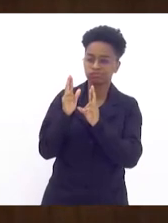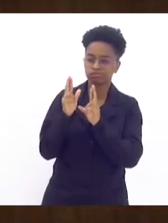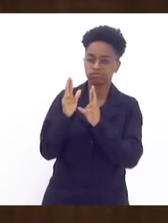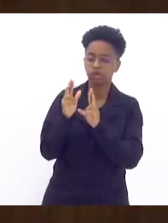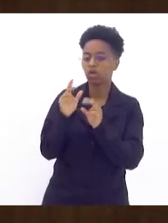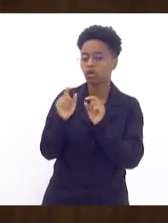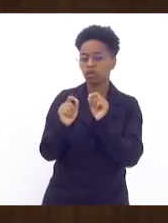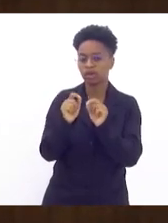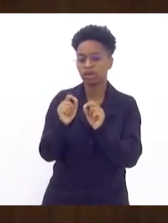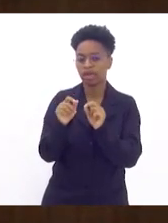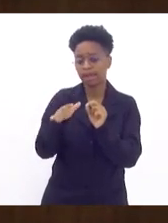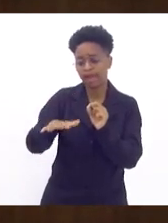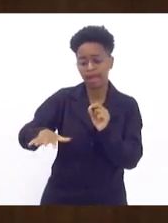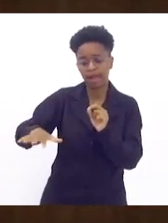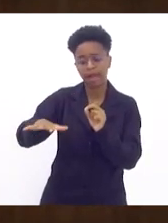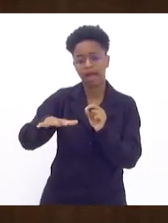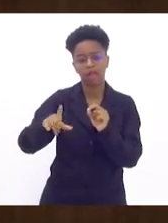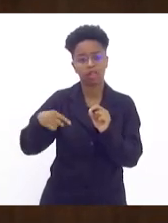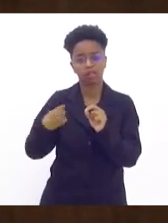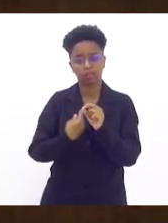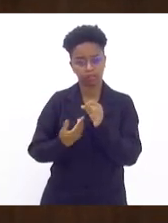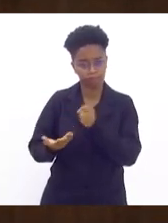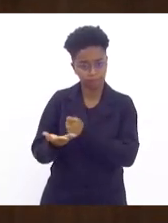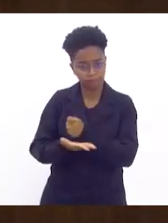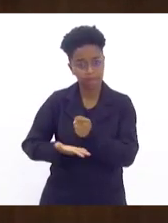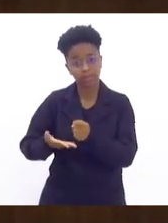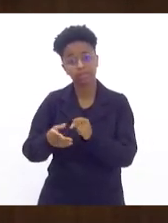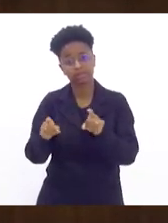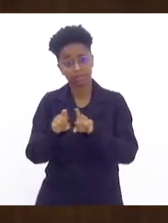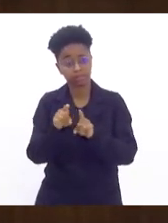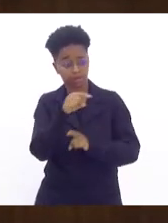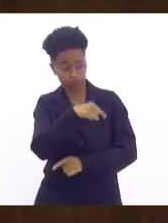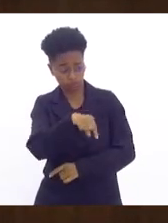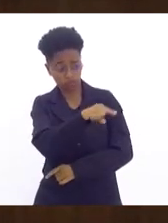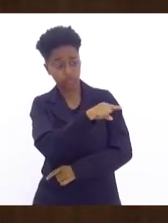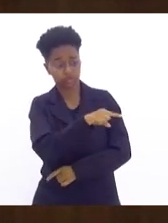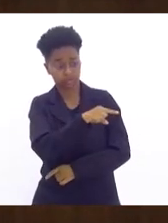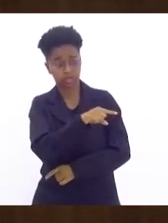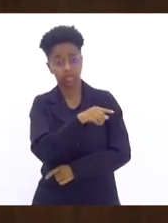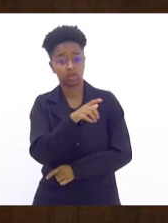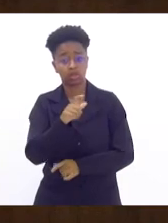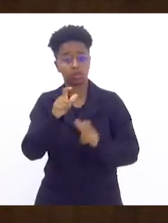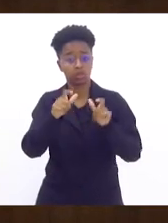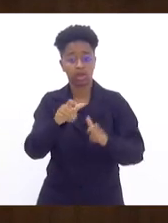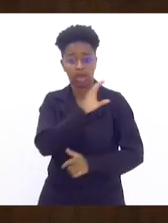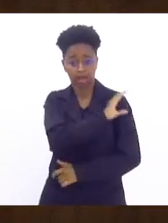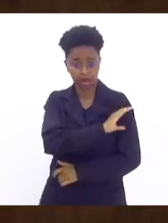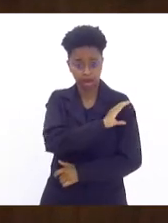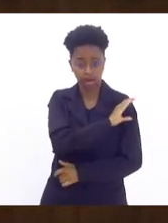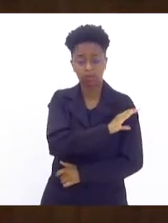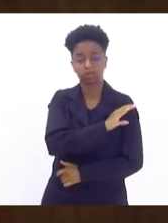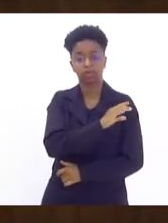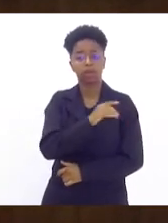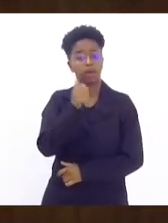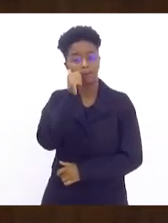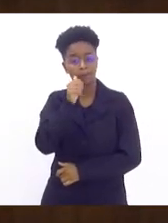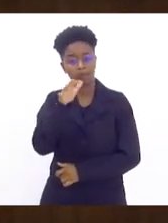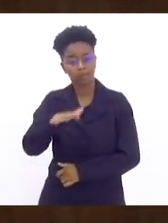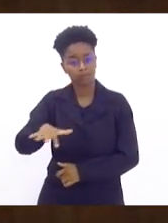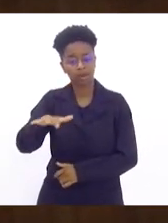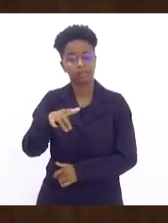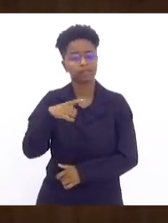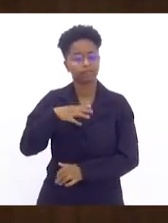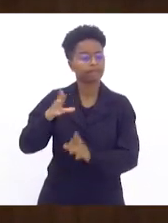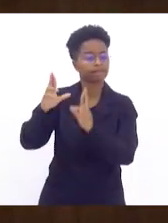de um grande setor da nossa base inclusive da vossa base de Campos a mulherada do campo de Campos tinha muita